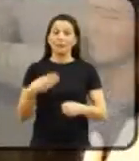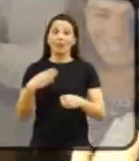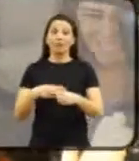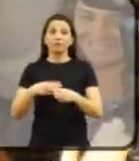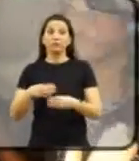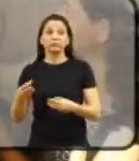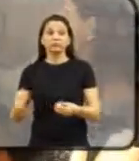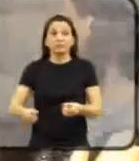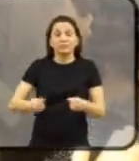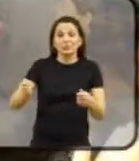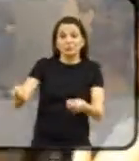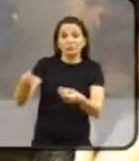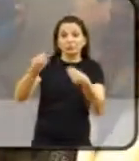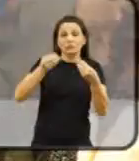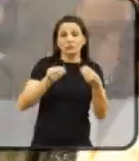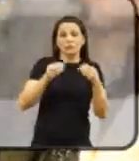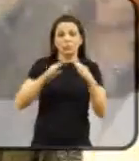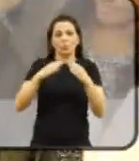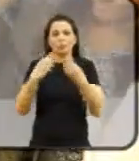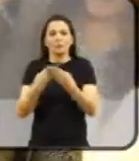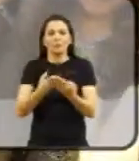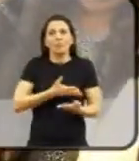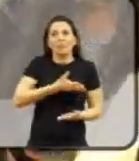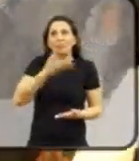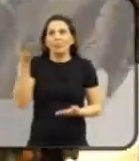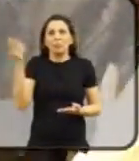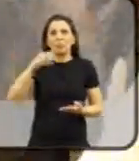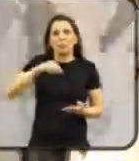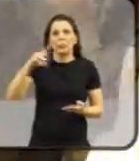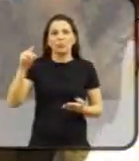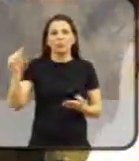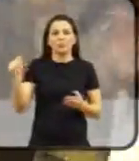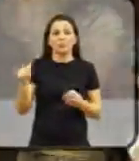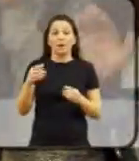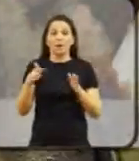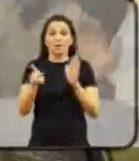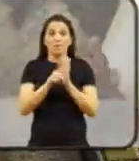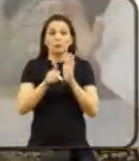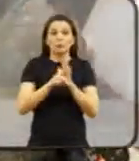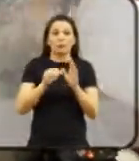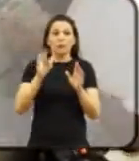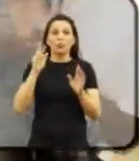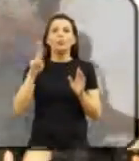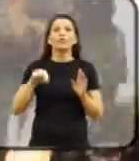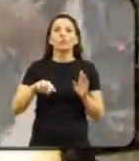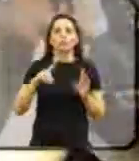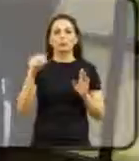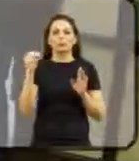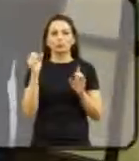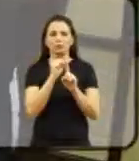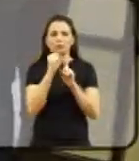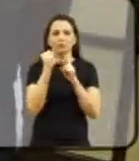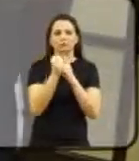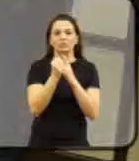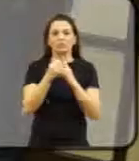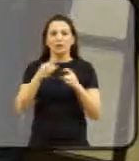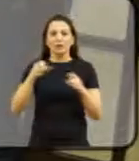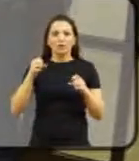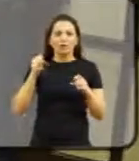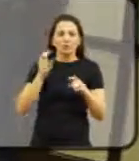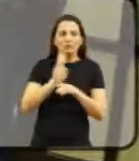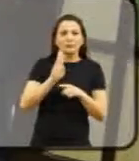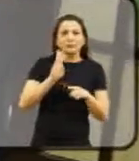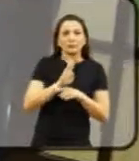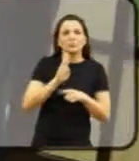A cidade ganhou oficialmente a Escola de Moda, um projeto do Fundo Social de Solidariedade do município em parceria com o